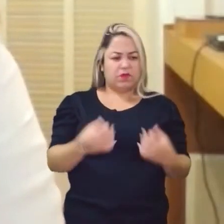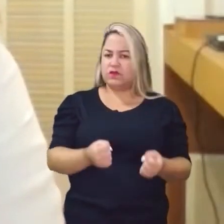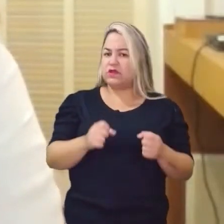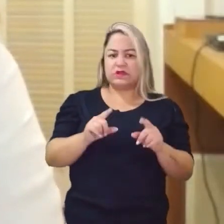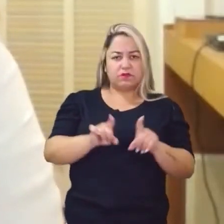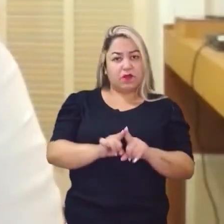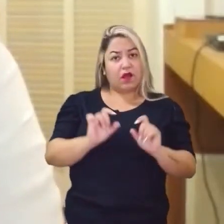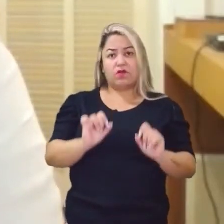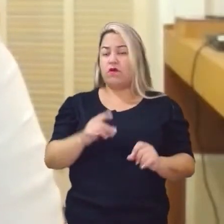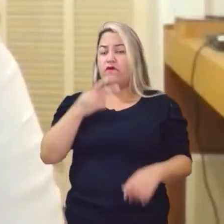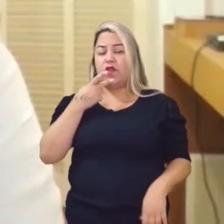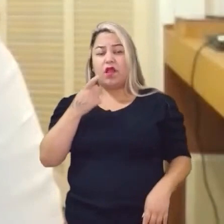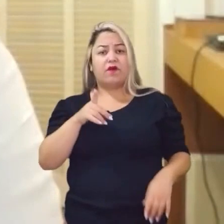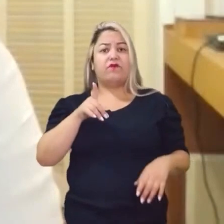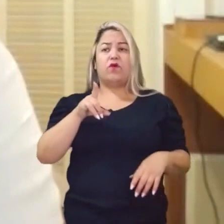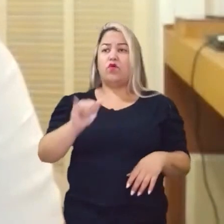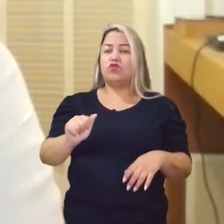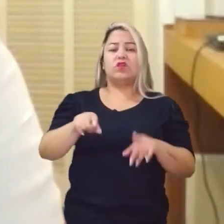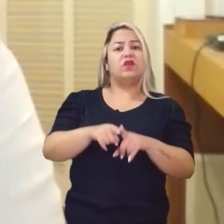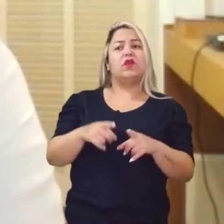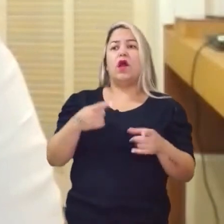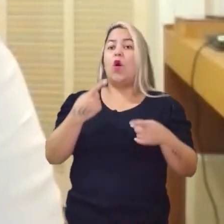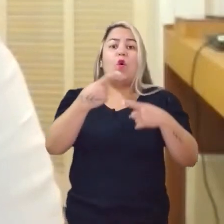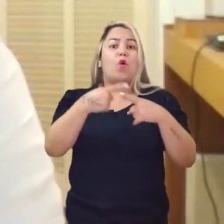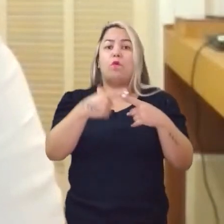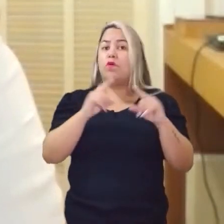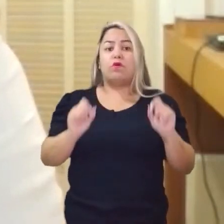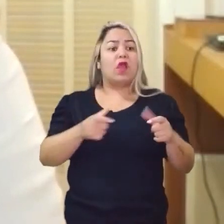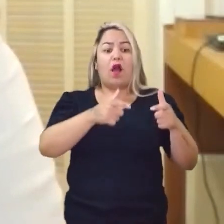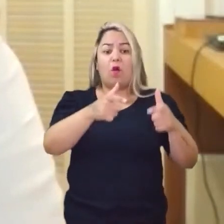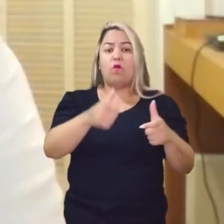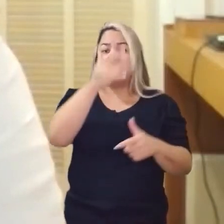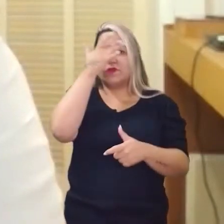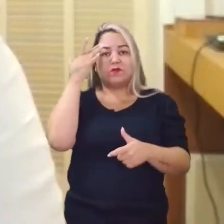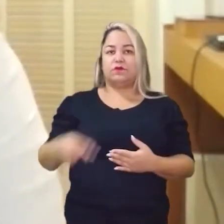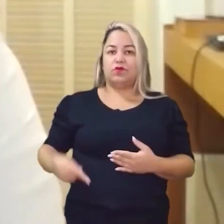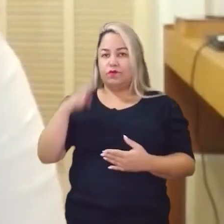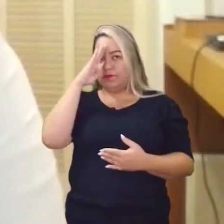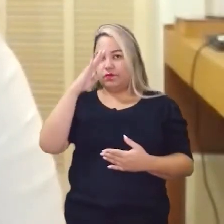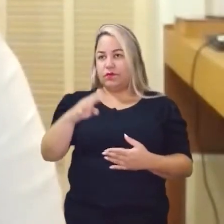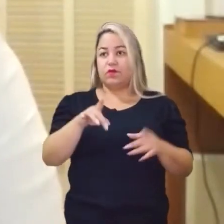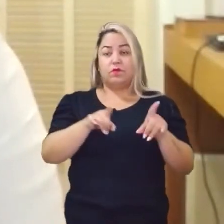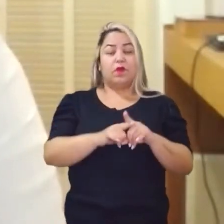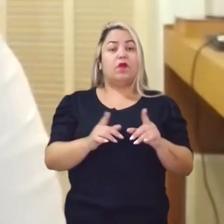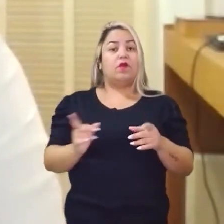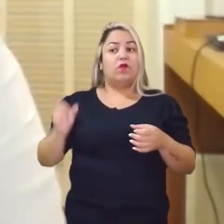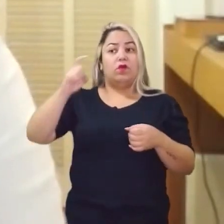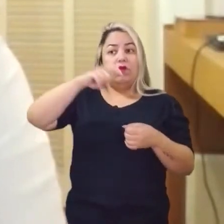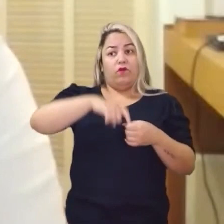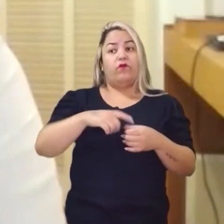esse documento porque não falava a data da morte, não falava a causa, não falava onde a pessoa tinha morrido. Quando a comissão foi